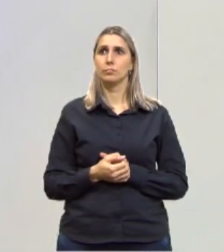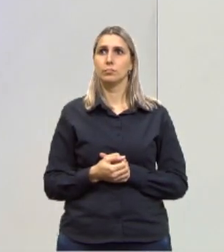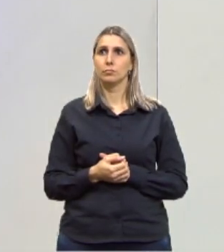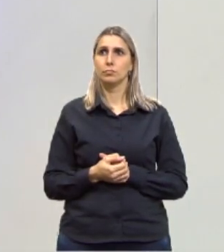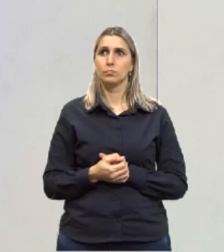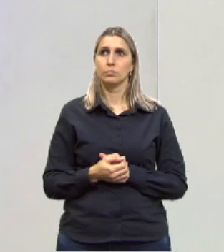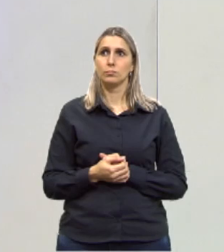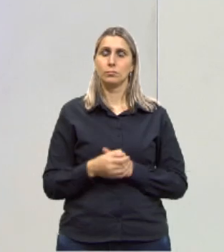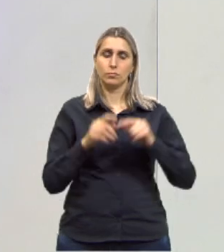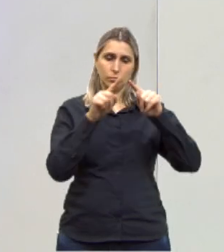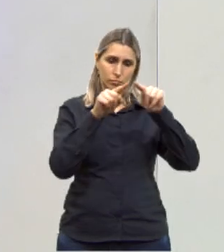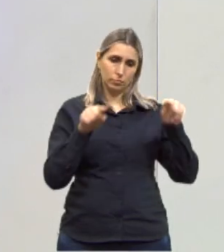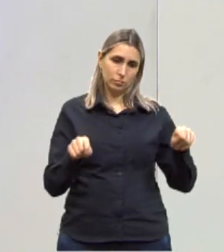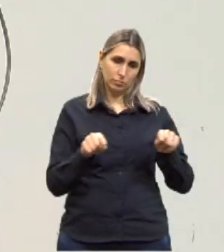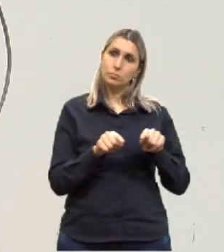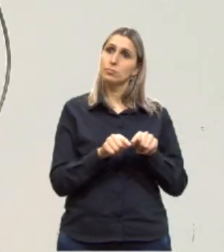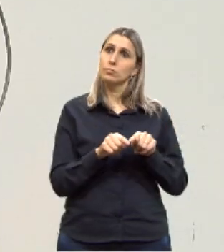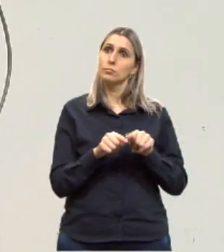Depois, o delta,